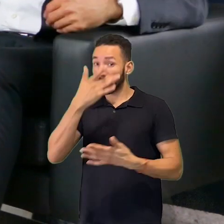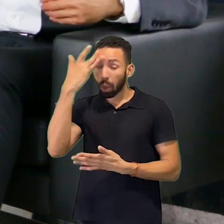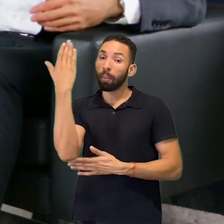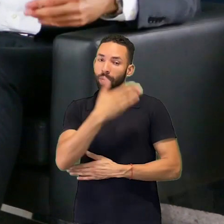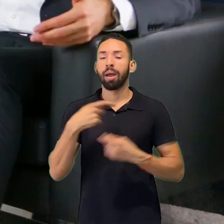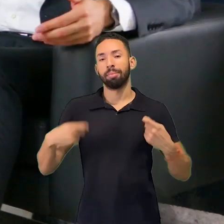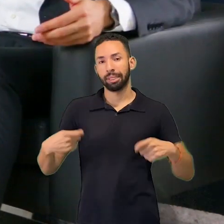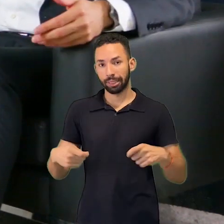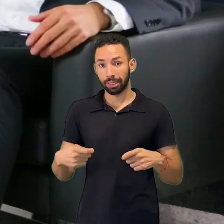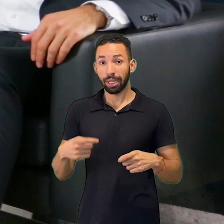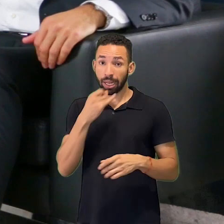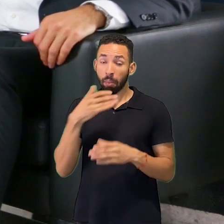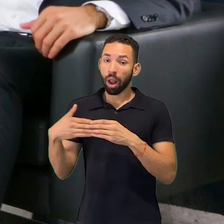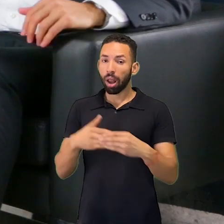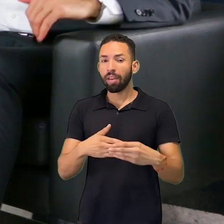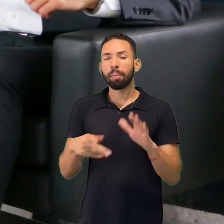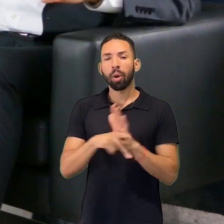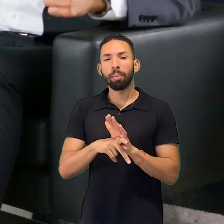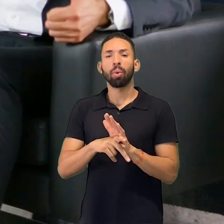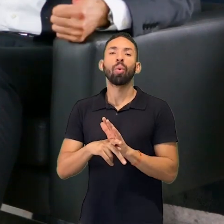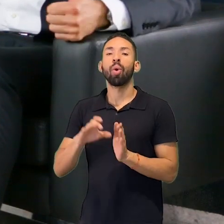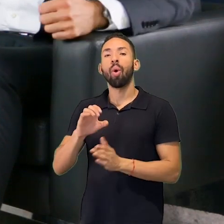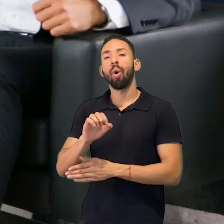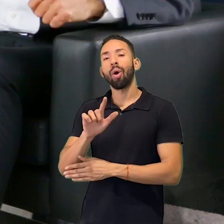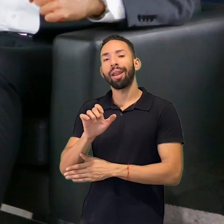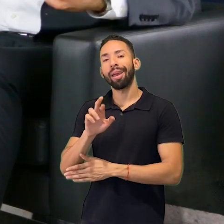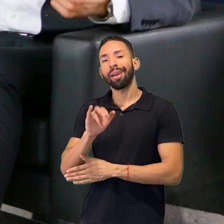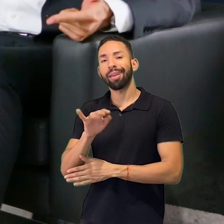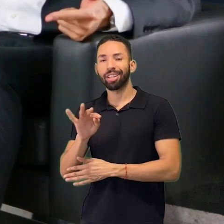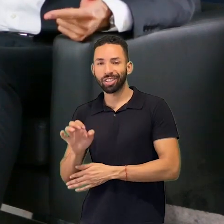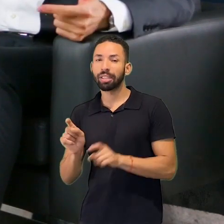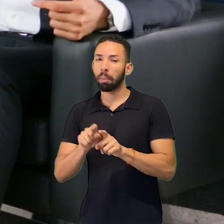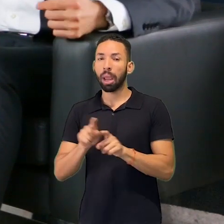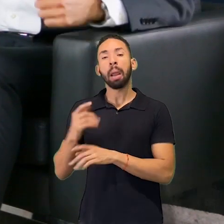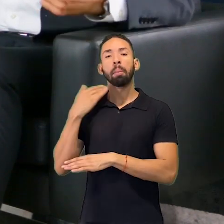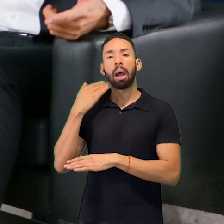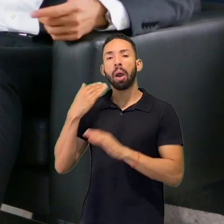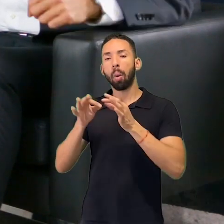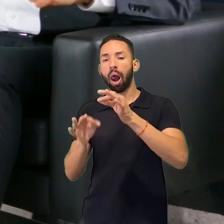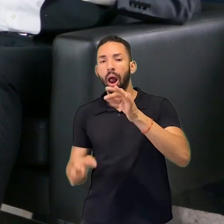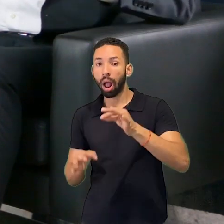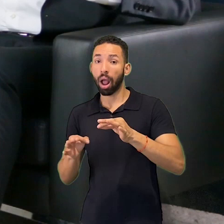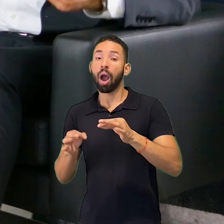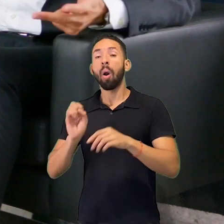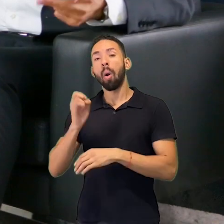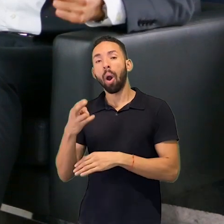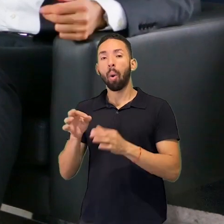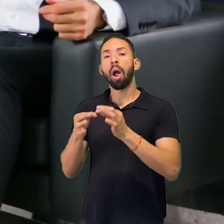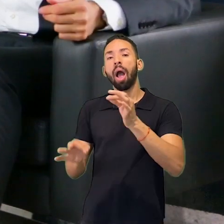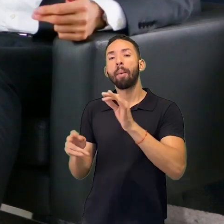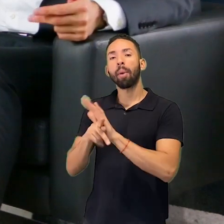Então a pessoa precisa comprovar isso. Então ela já leva lá o holerite dela, o extrato bancário, o extrato